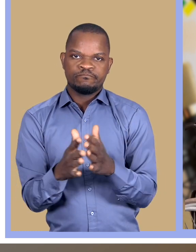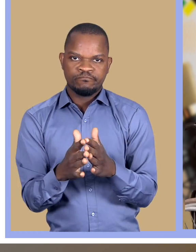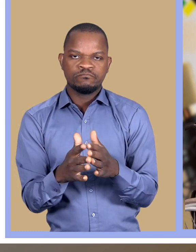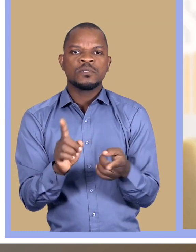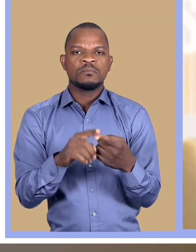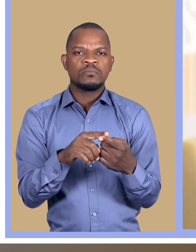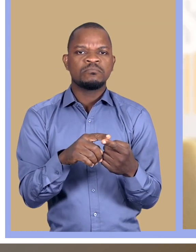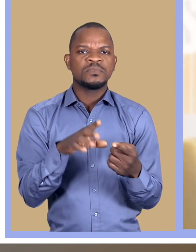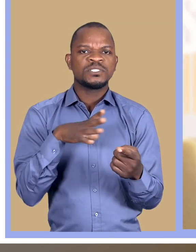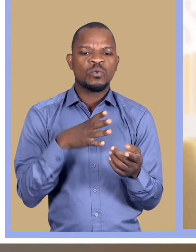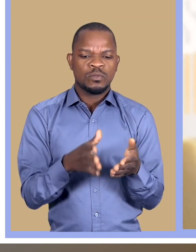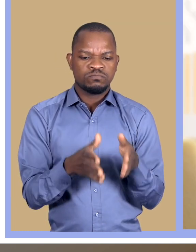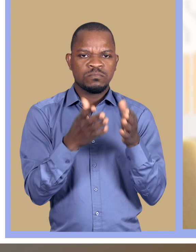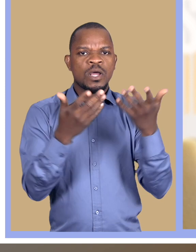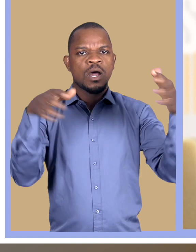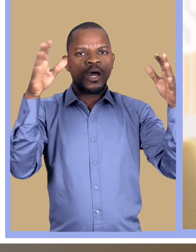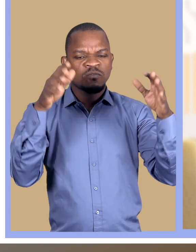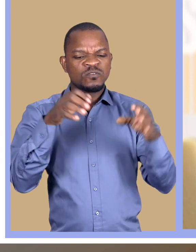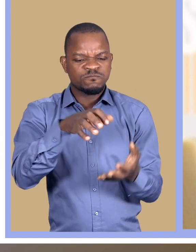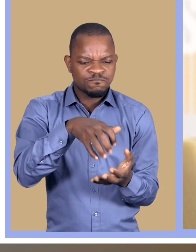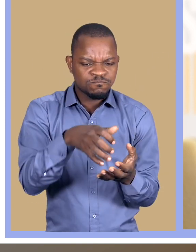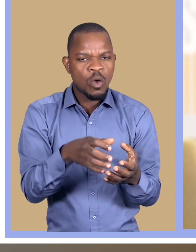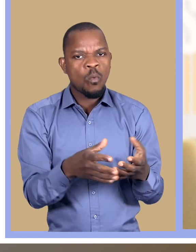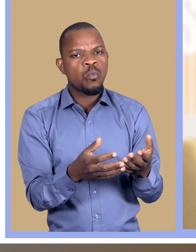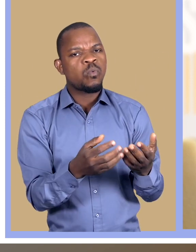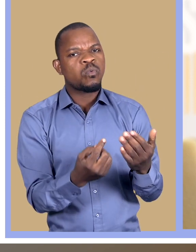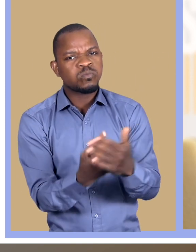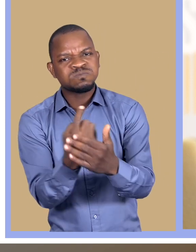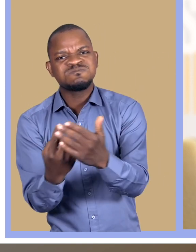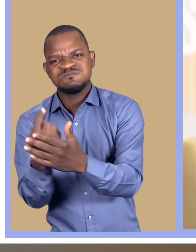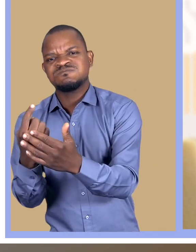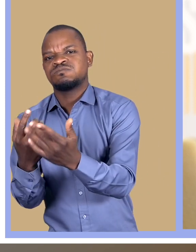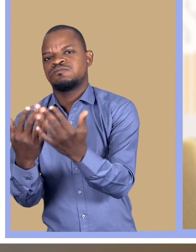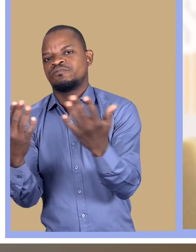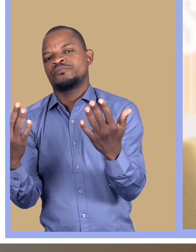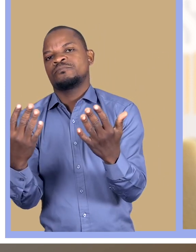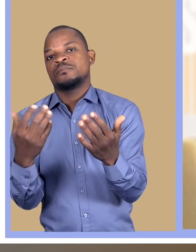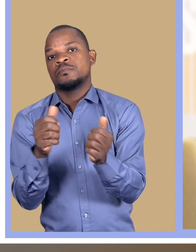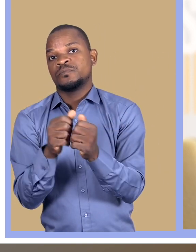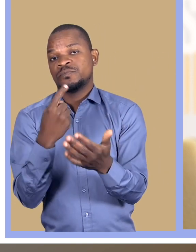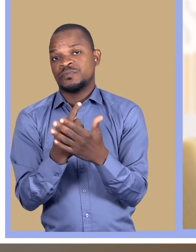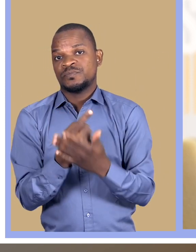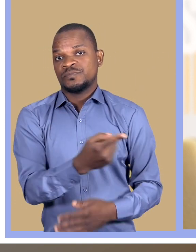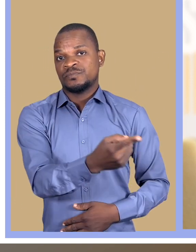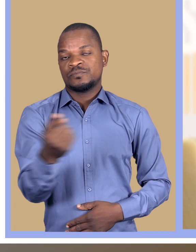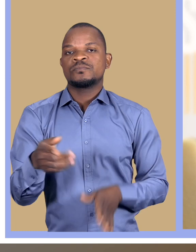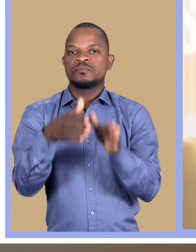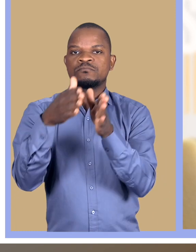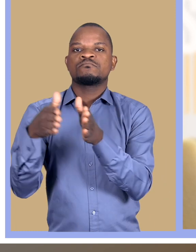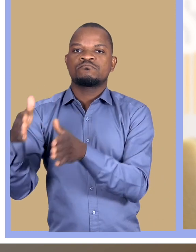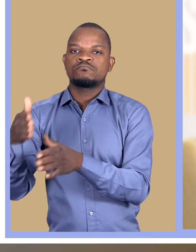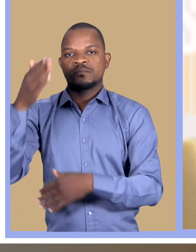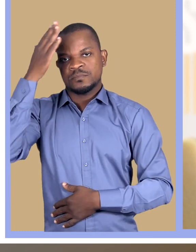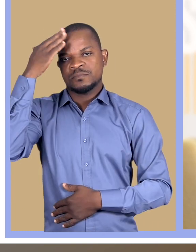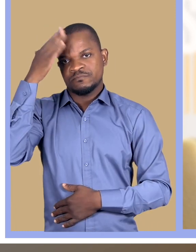mais árvores. Nós só teremos essas pessoas se elas forem educadas, se elas tiverem consciência ambiental. Esta consciência é de